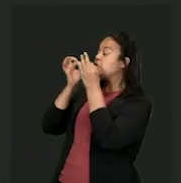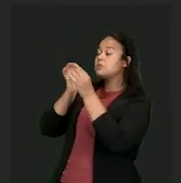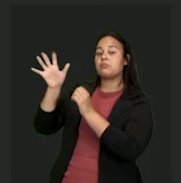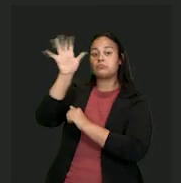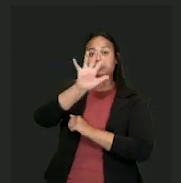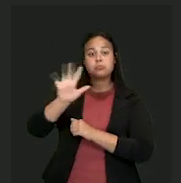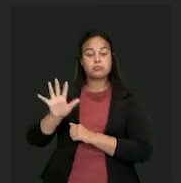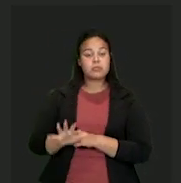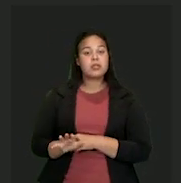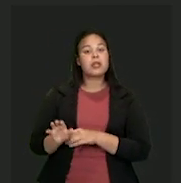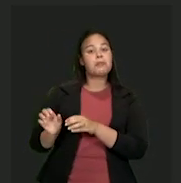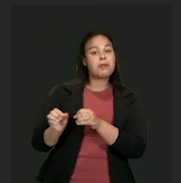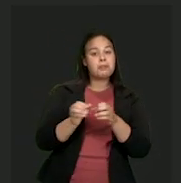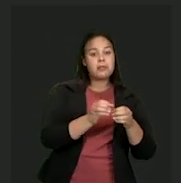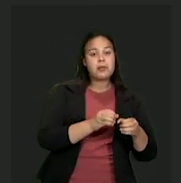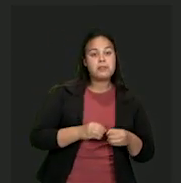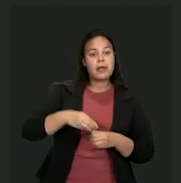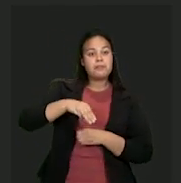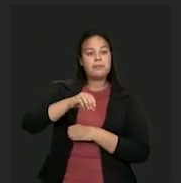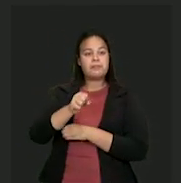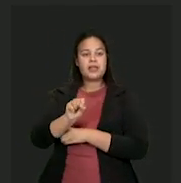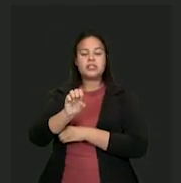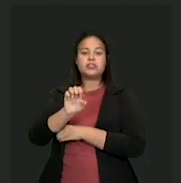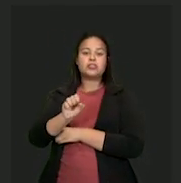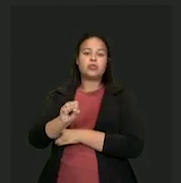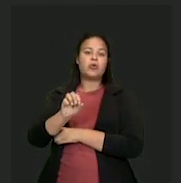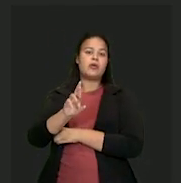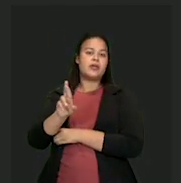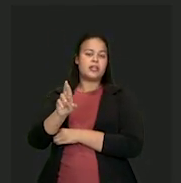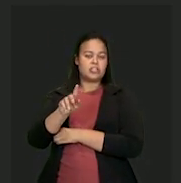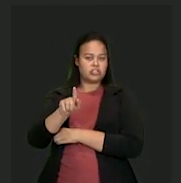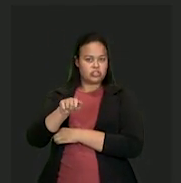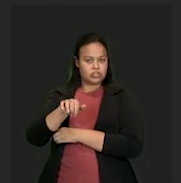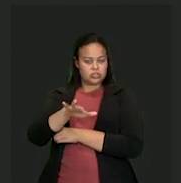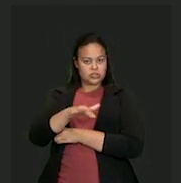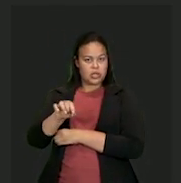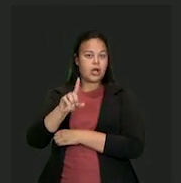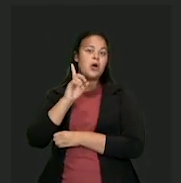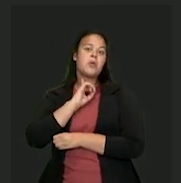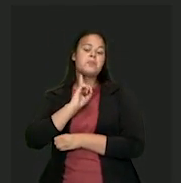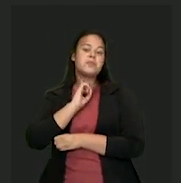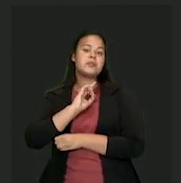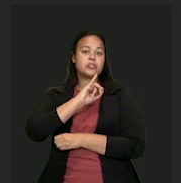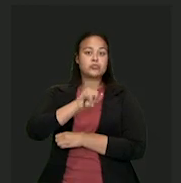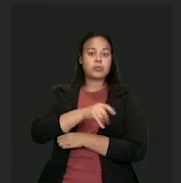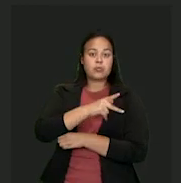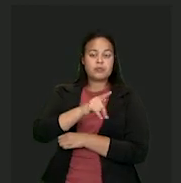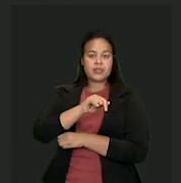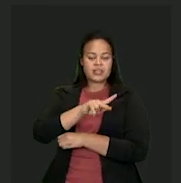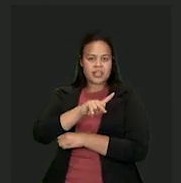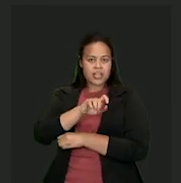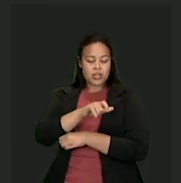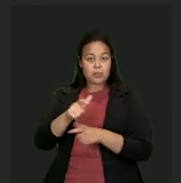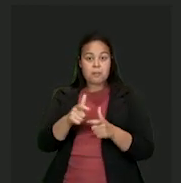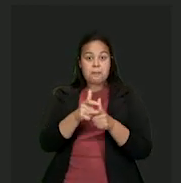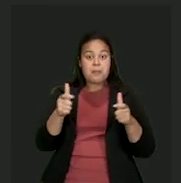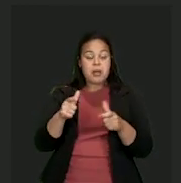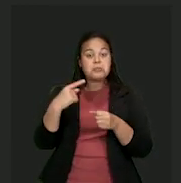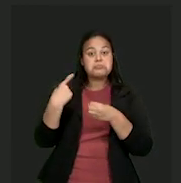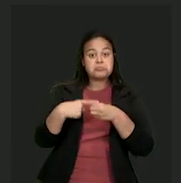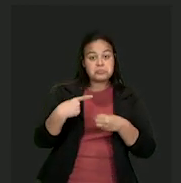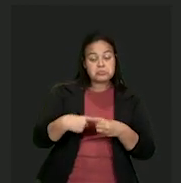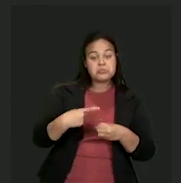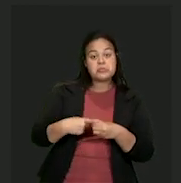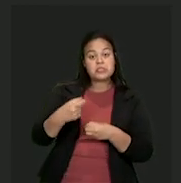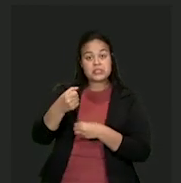seguir as mesorregiões mineiras. Em extensão territorial, João Pinheiro é o maior município de Minas Gerais